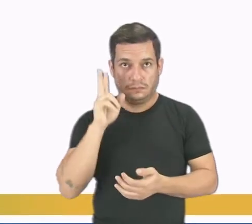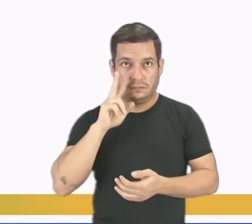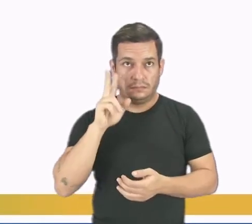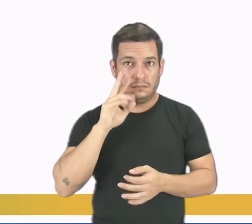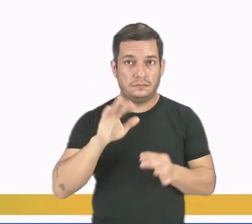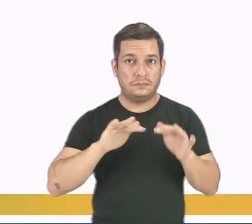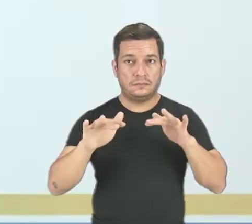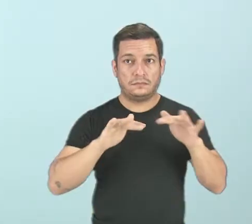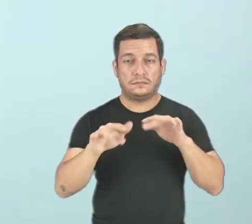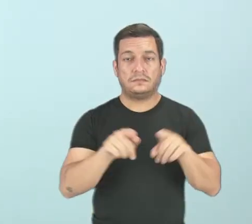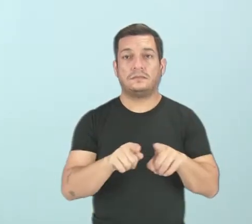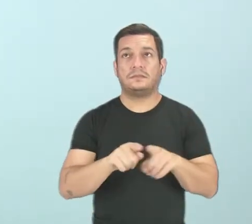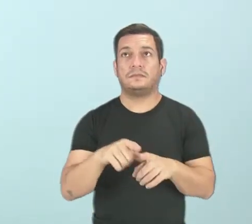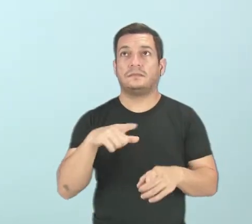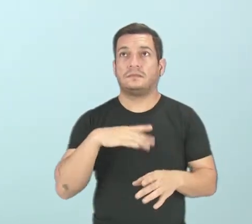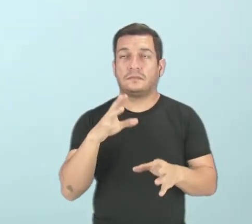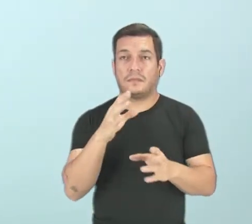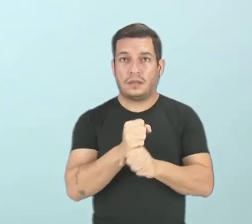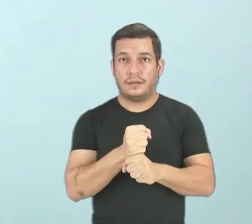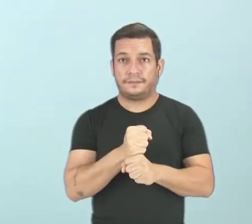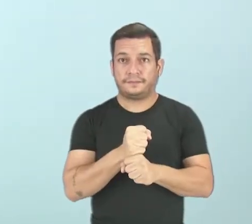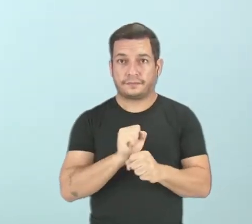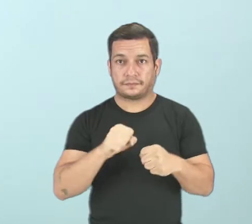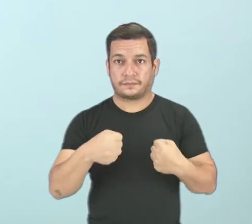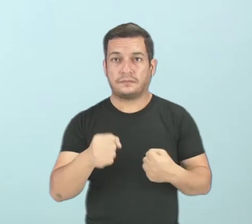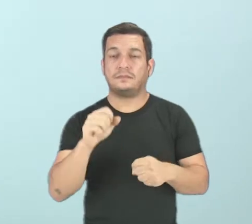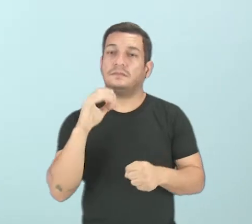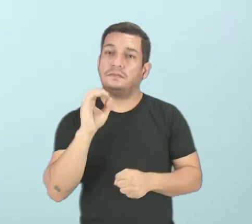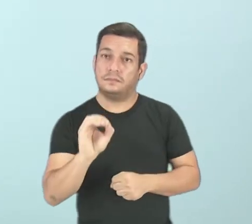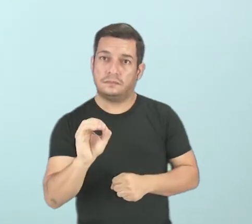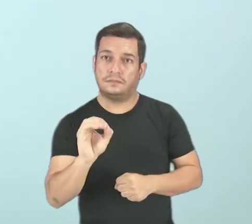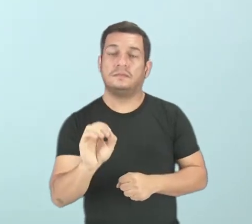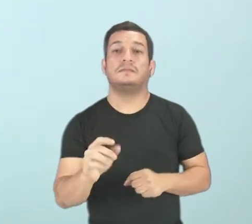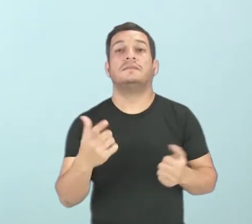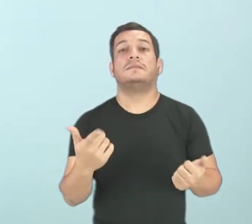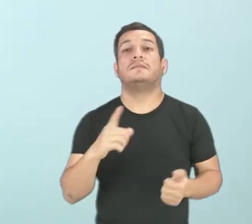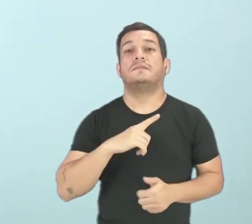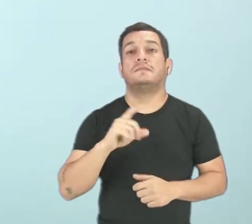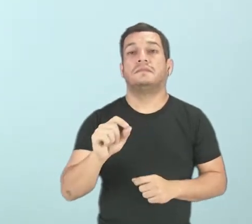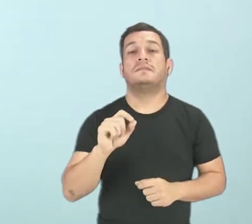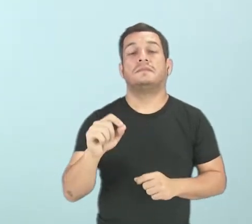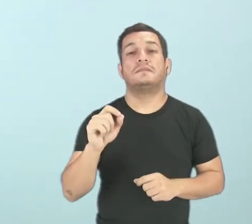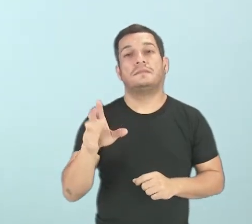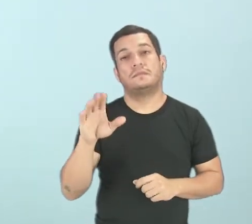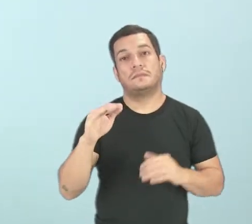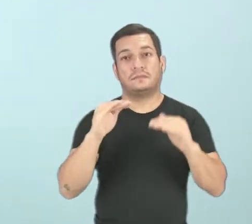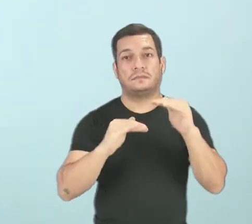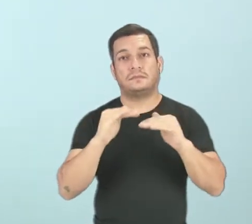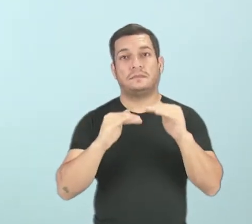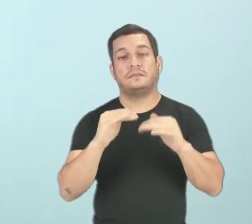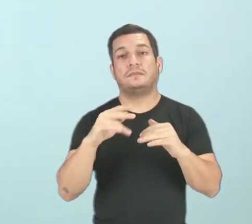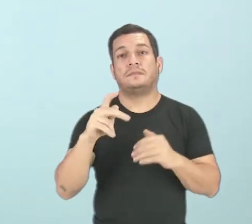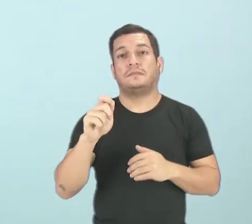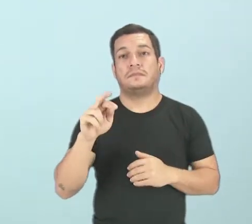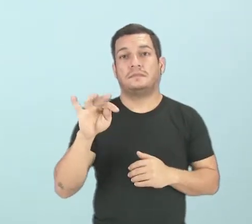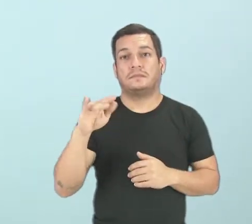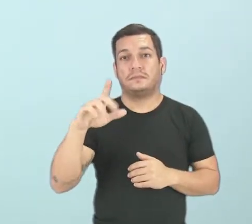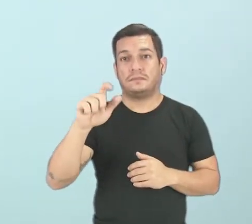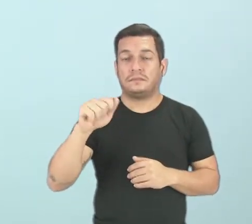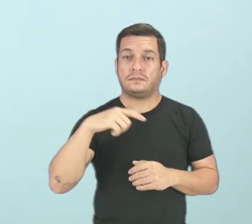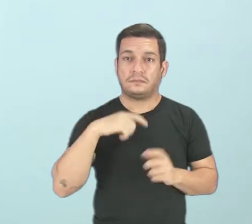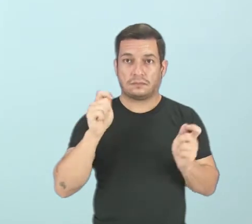nesse movimento também a somatória das forças é nula. Então nós temos aí na situação de equilíbrio da partícula